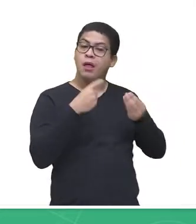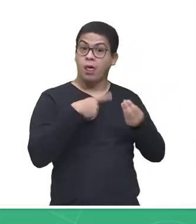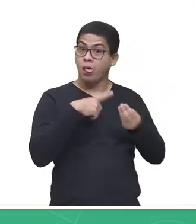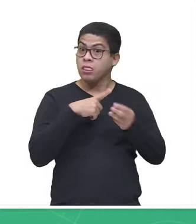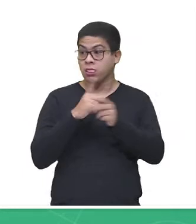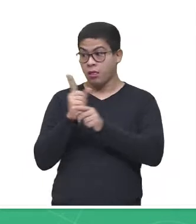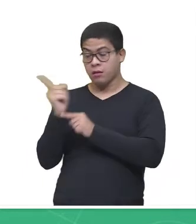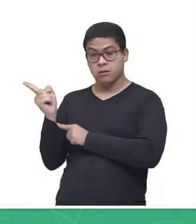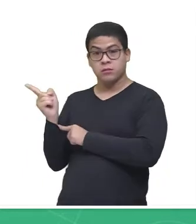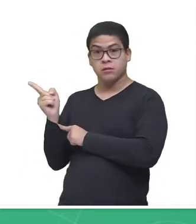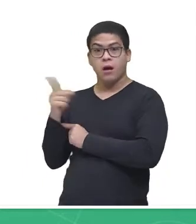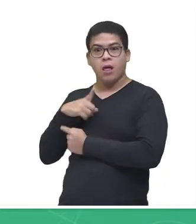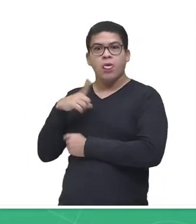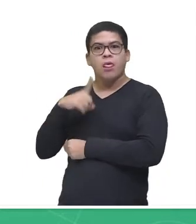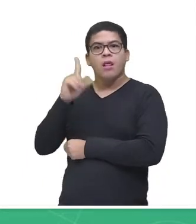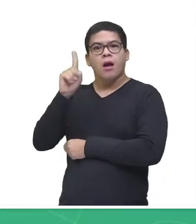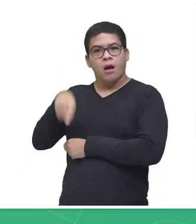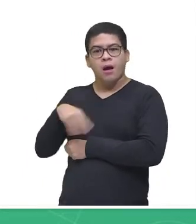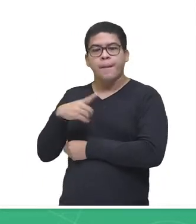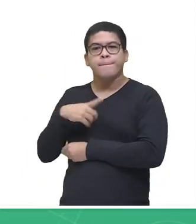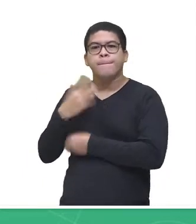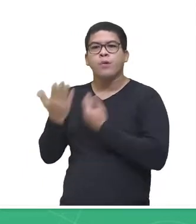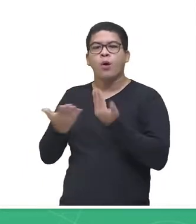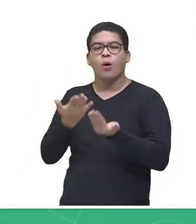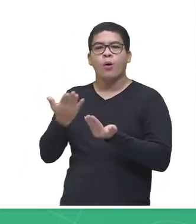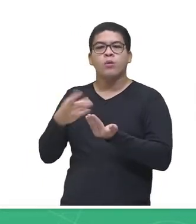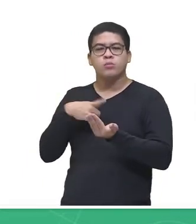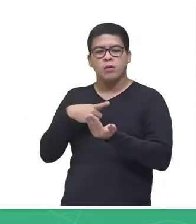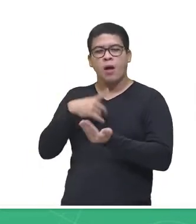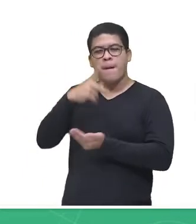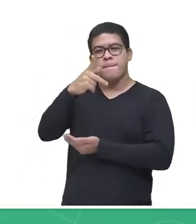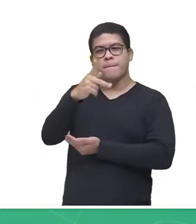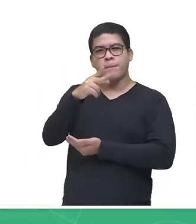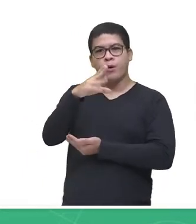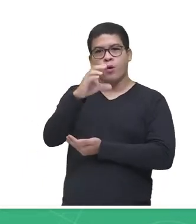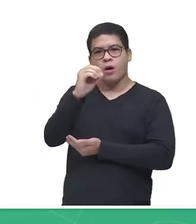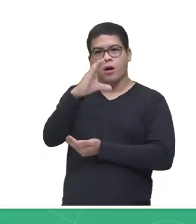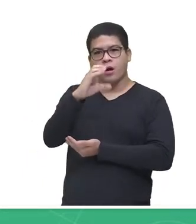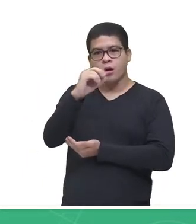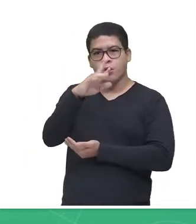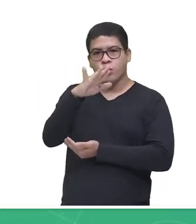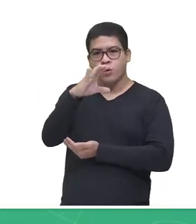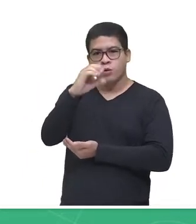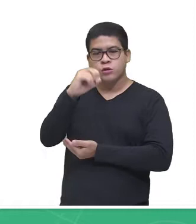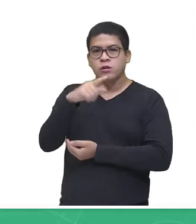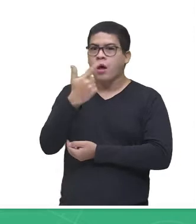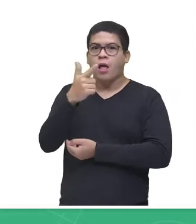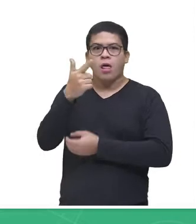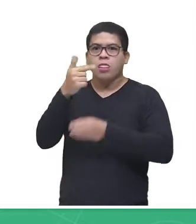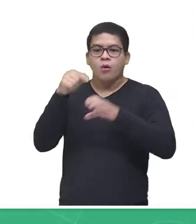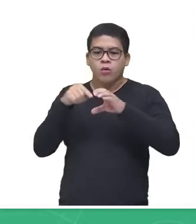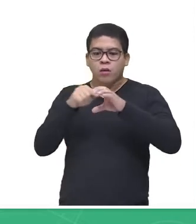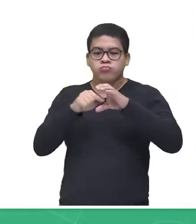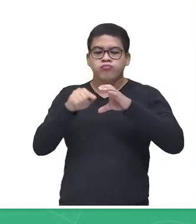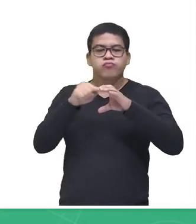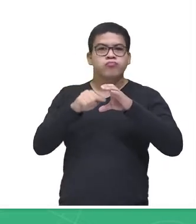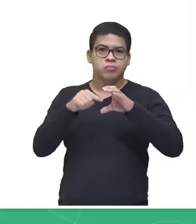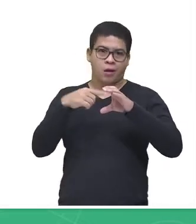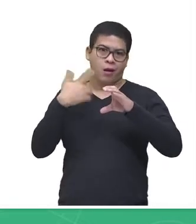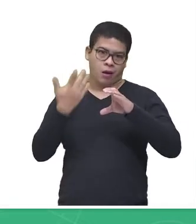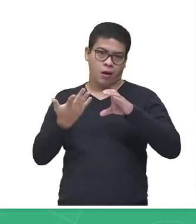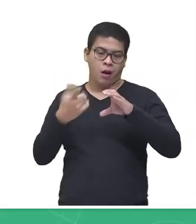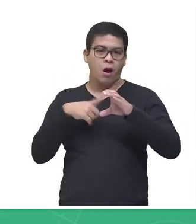E aí a gente observa as organelas que também estão dispostas no citoplasma, e aí elas vão ter um